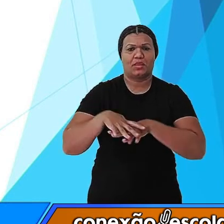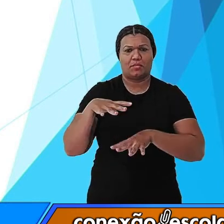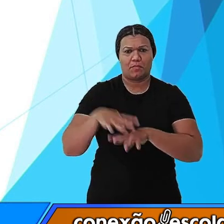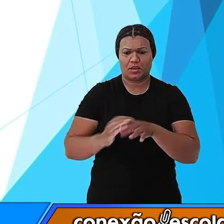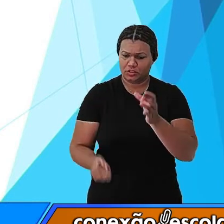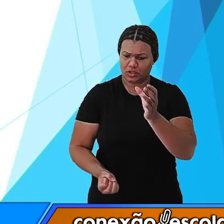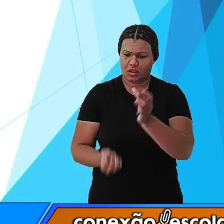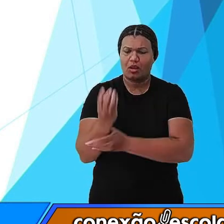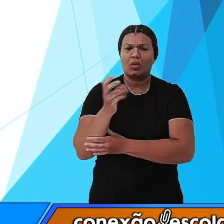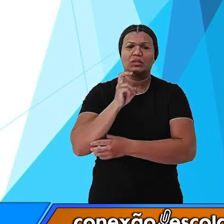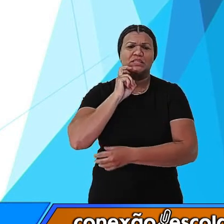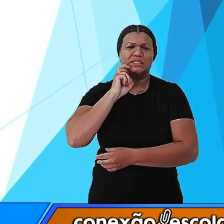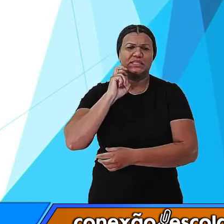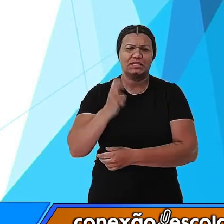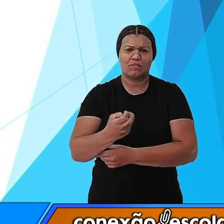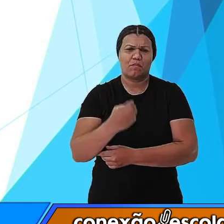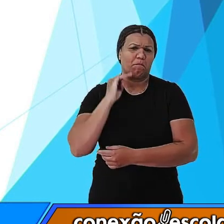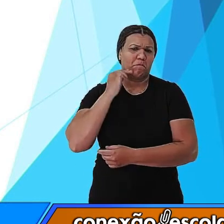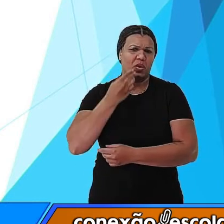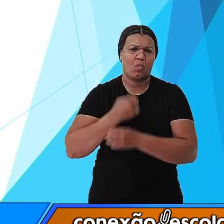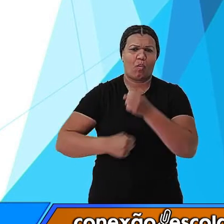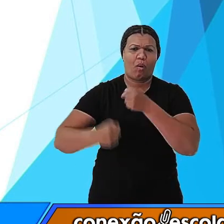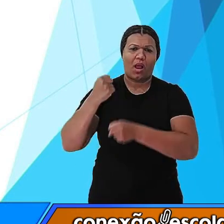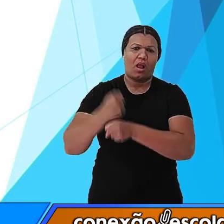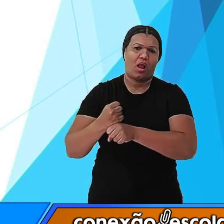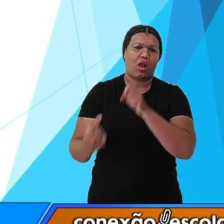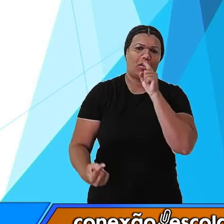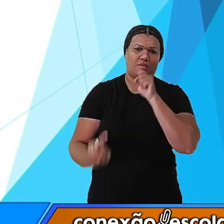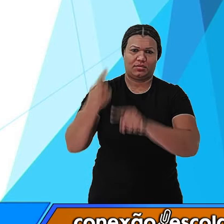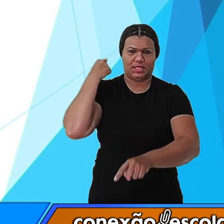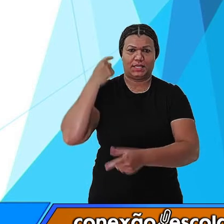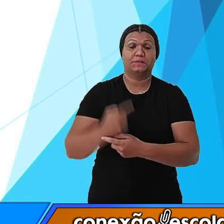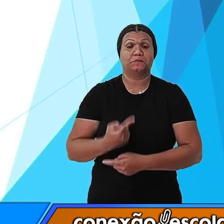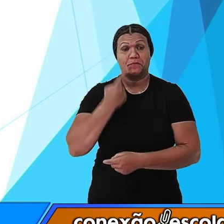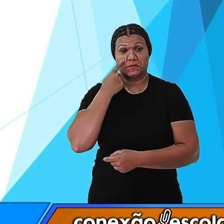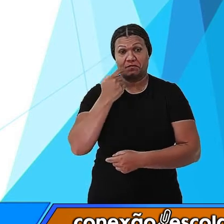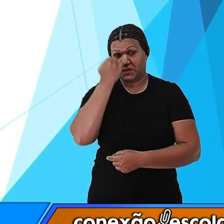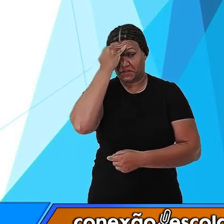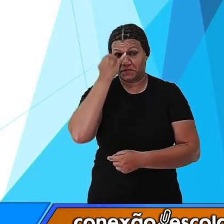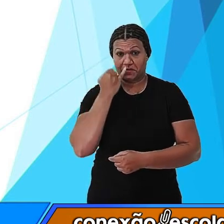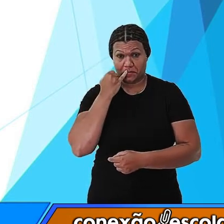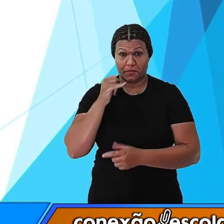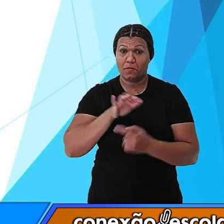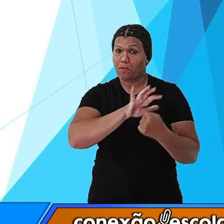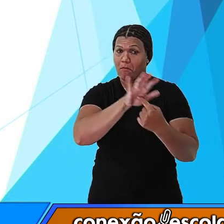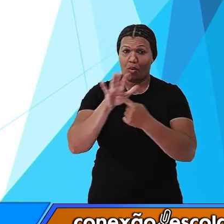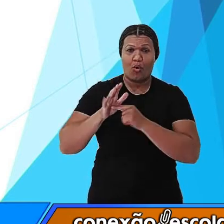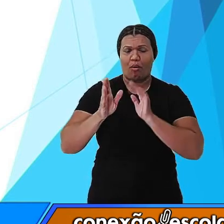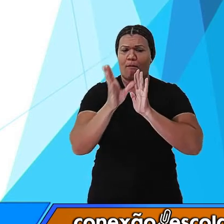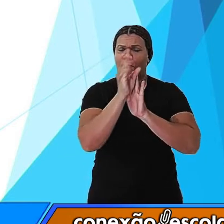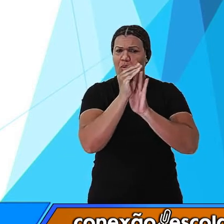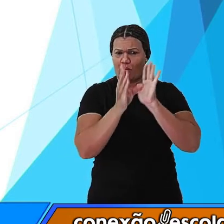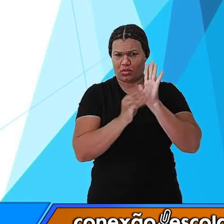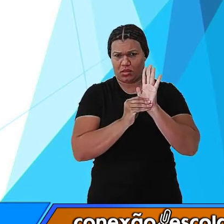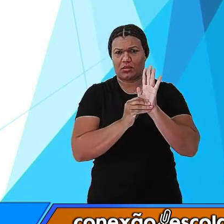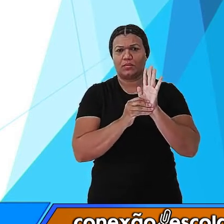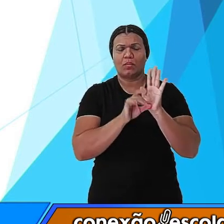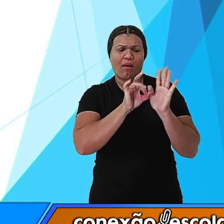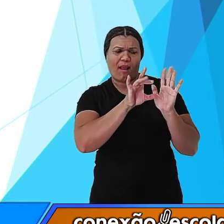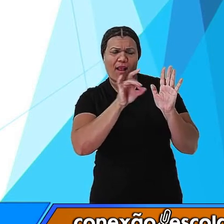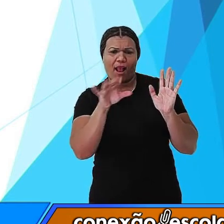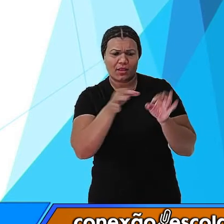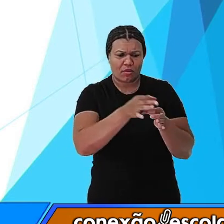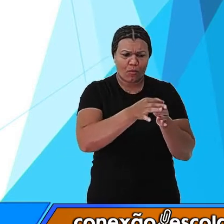de 5.000 anos atrás. Considere a seguinte figura, que mostra um modelo de ábaco em que cada